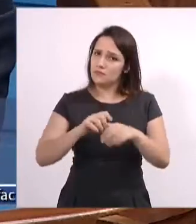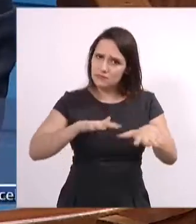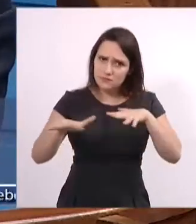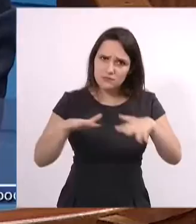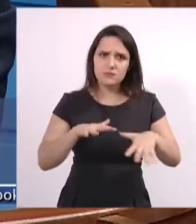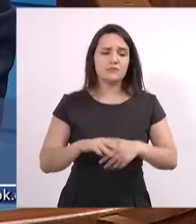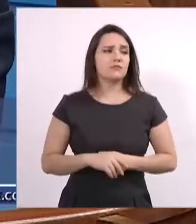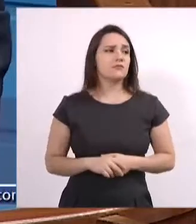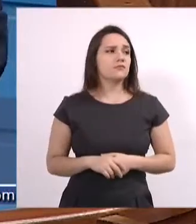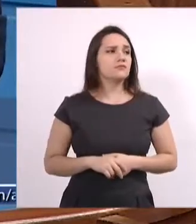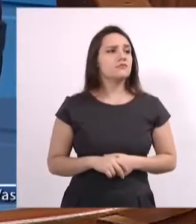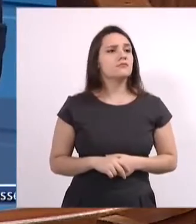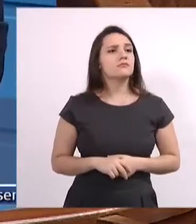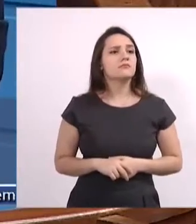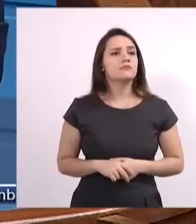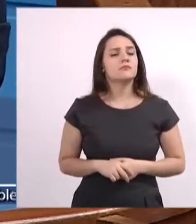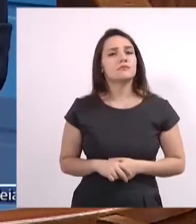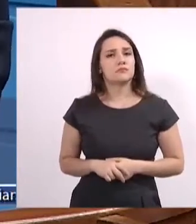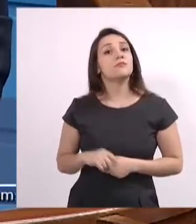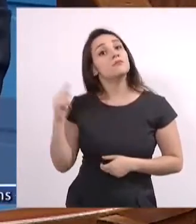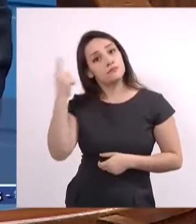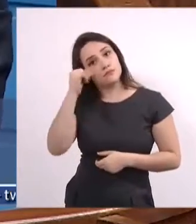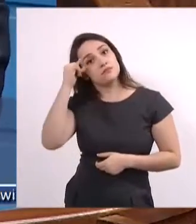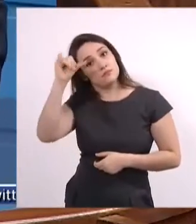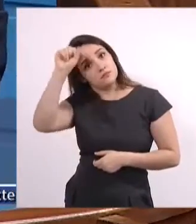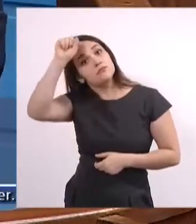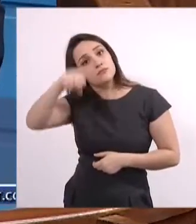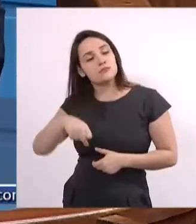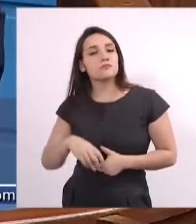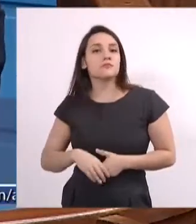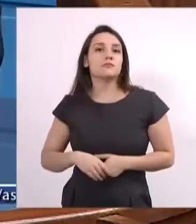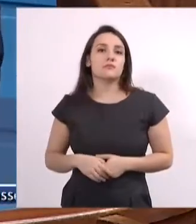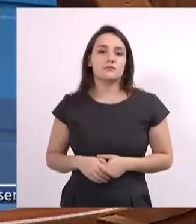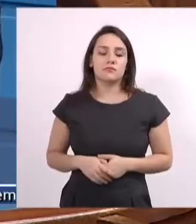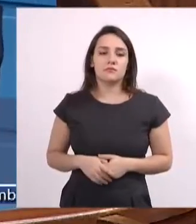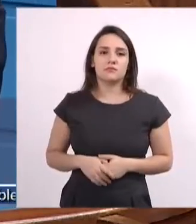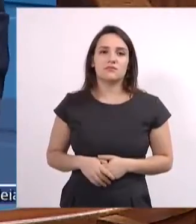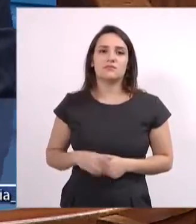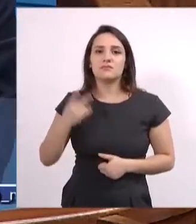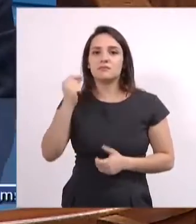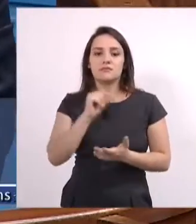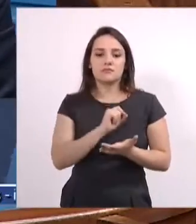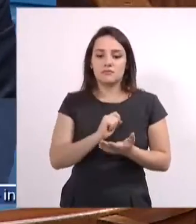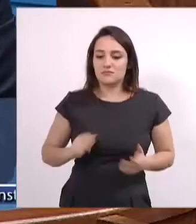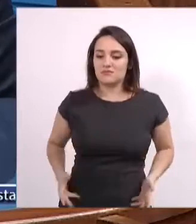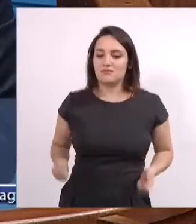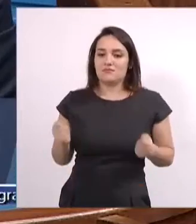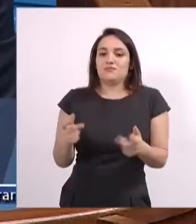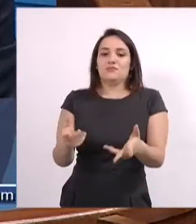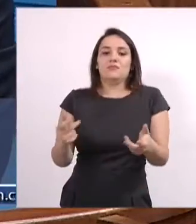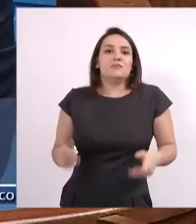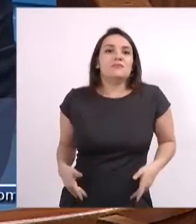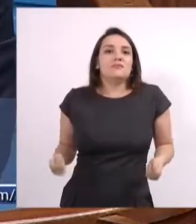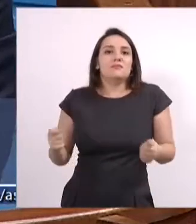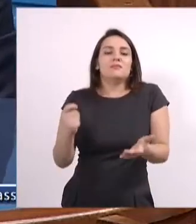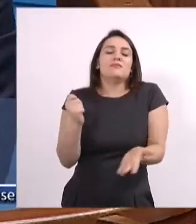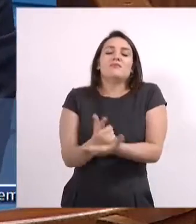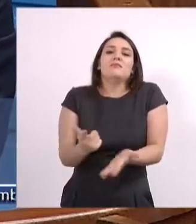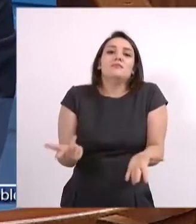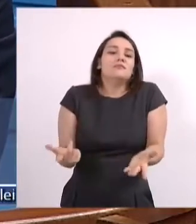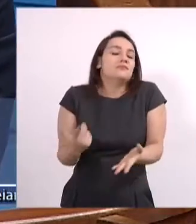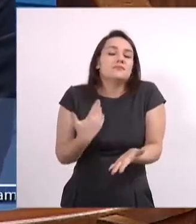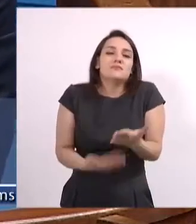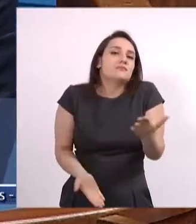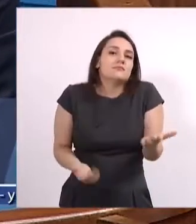movimento. Com isso, nós vamos evitar de estar investindo no fim, que é quando a pessoa